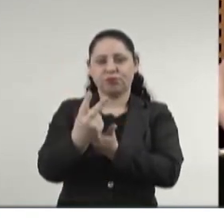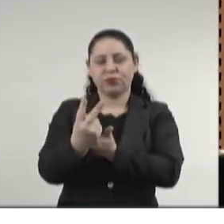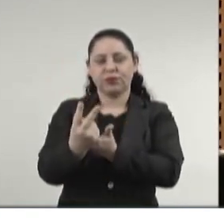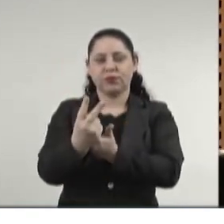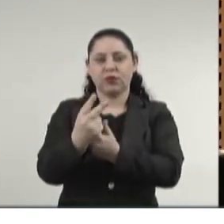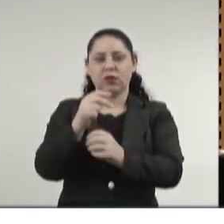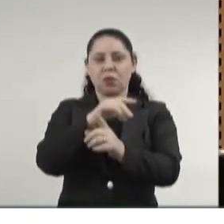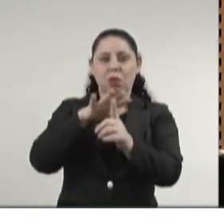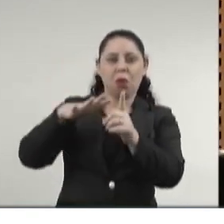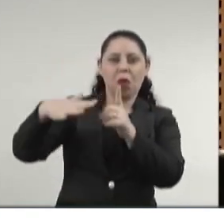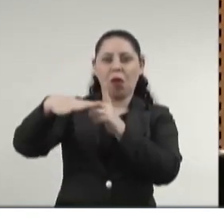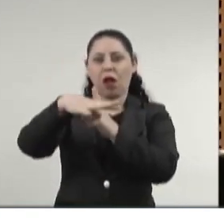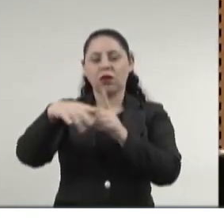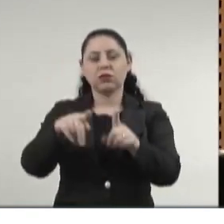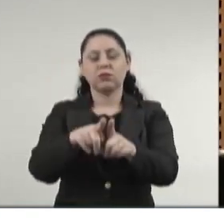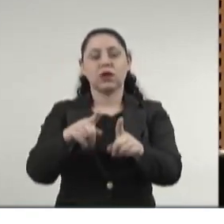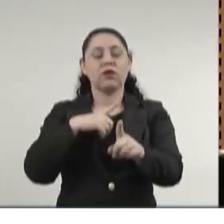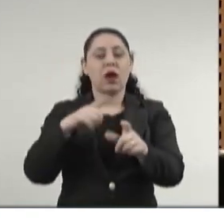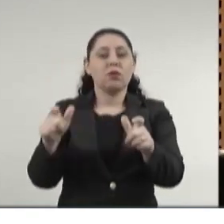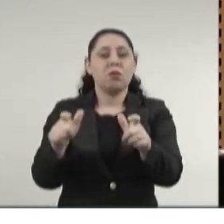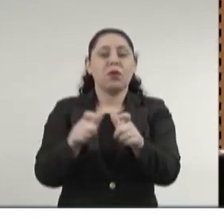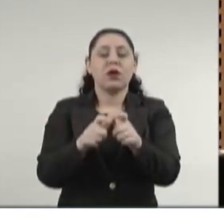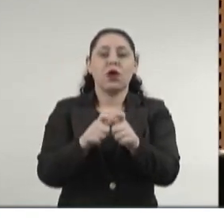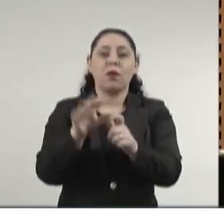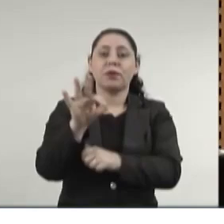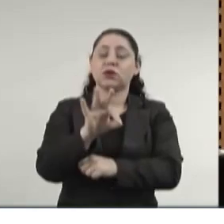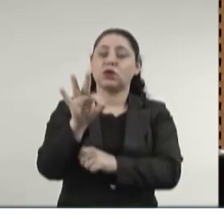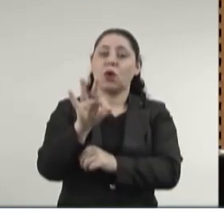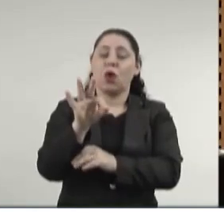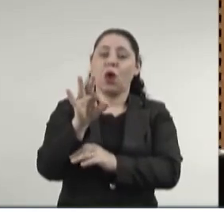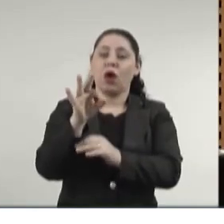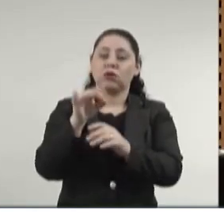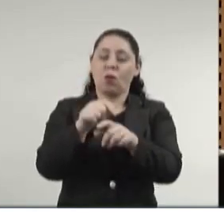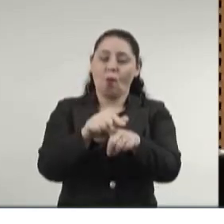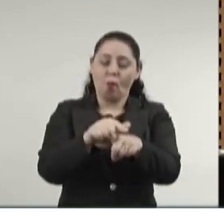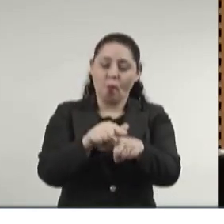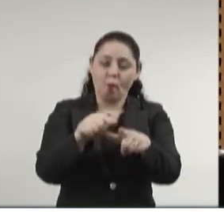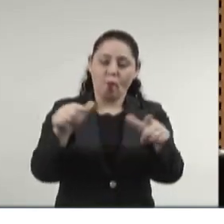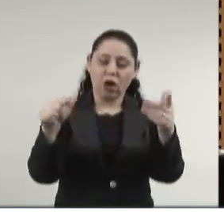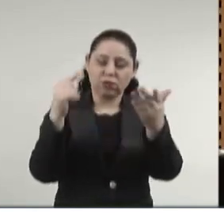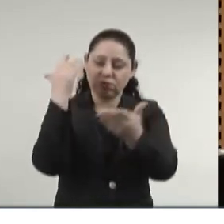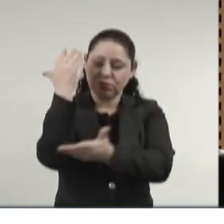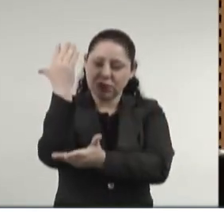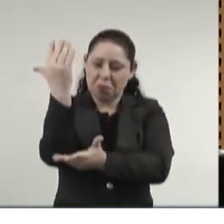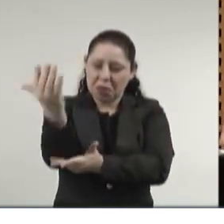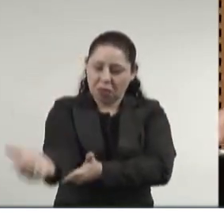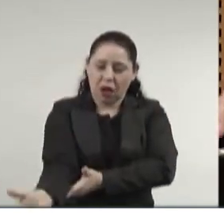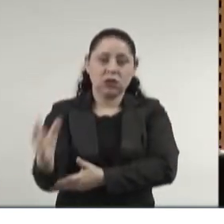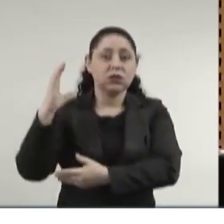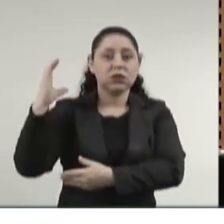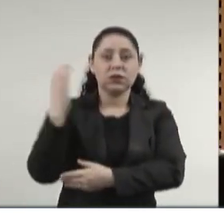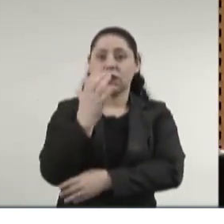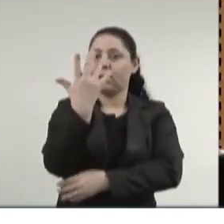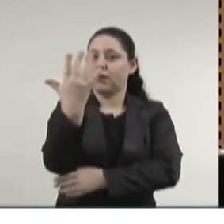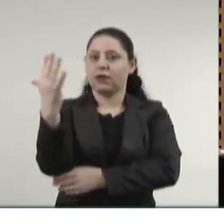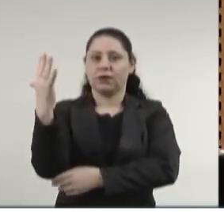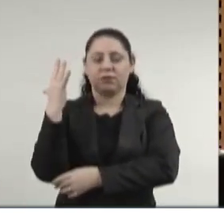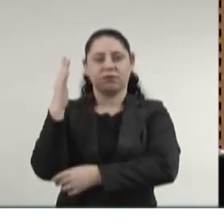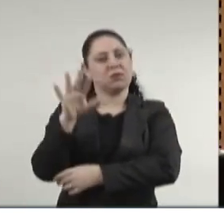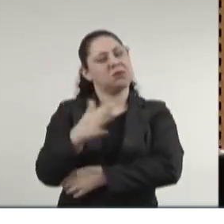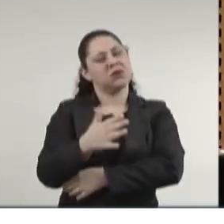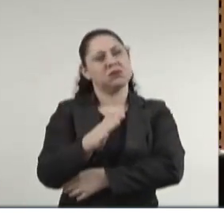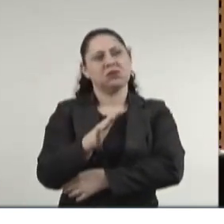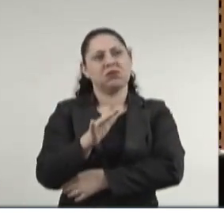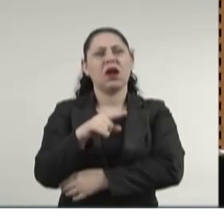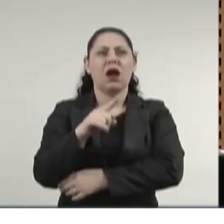seja, aqueles que tiverem menor percentual de desmatamento, de crime ambiental, mais ou